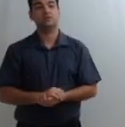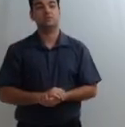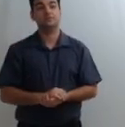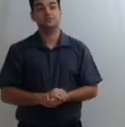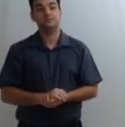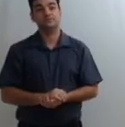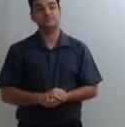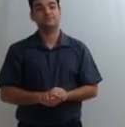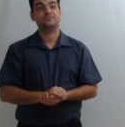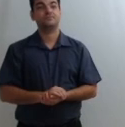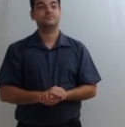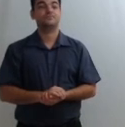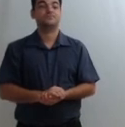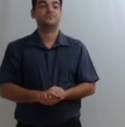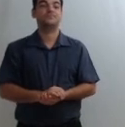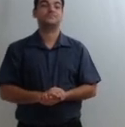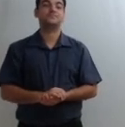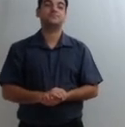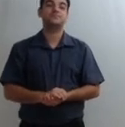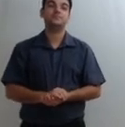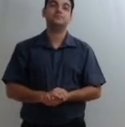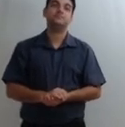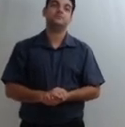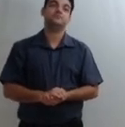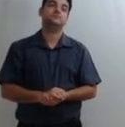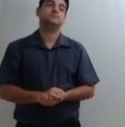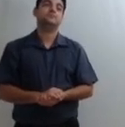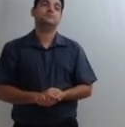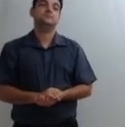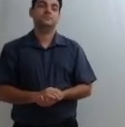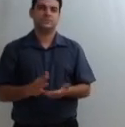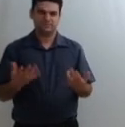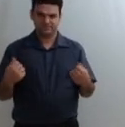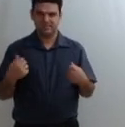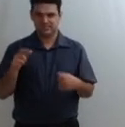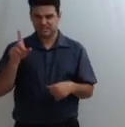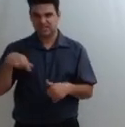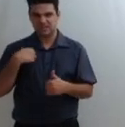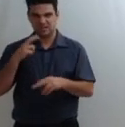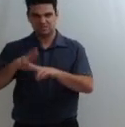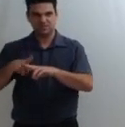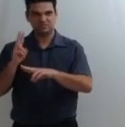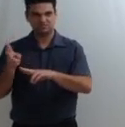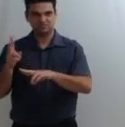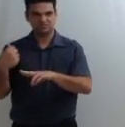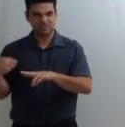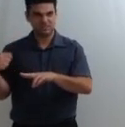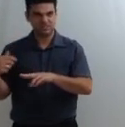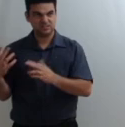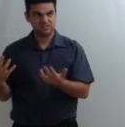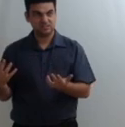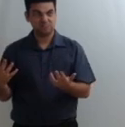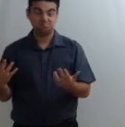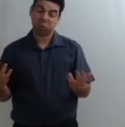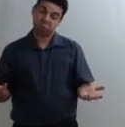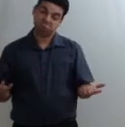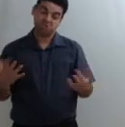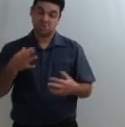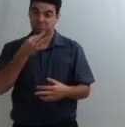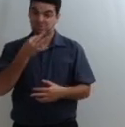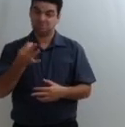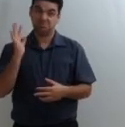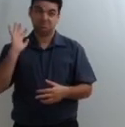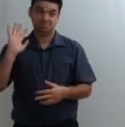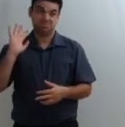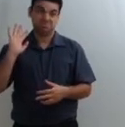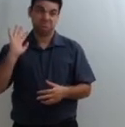pares. Penso então, Excelência, há real necessidade de manter essa prisão? É o que eu digo que talvez não.